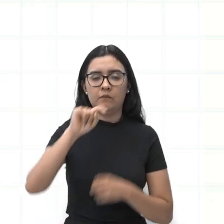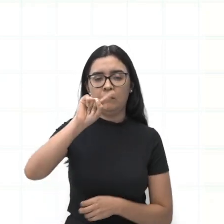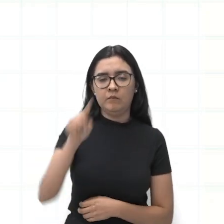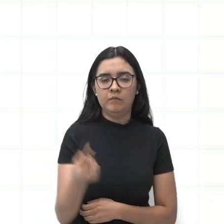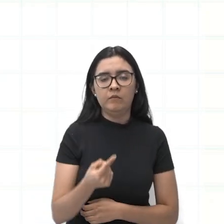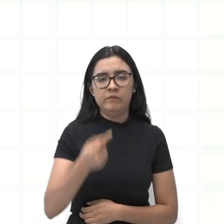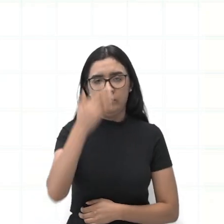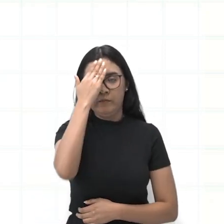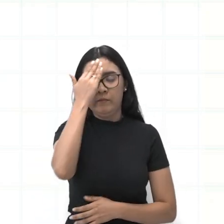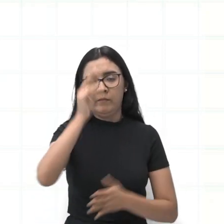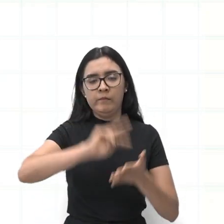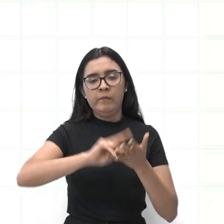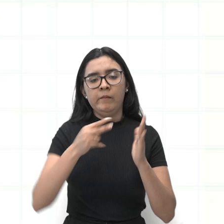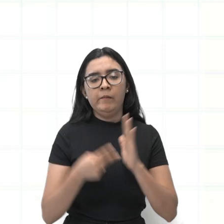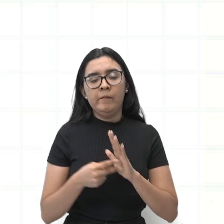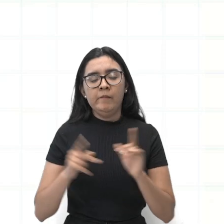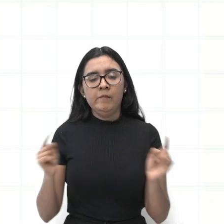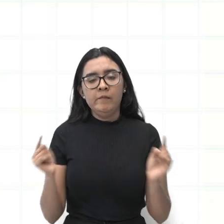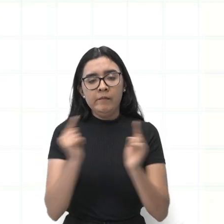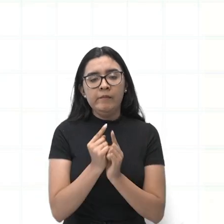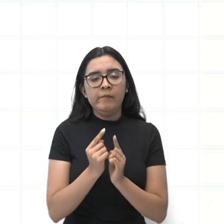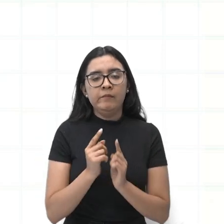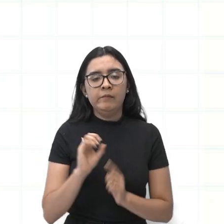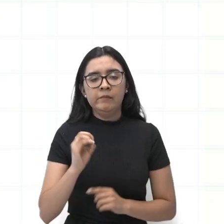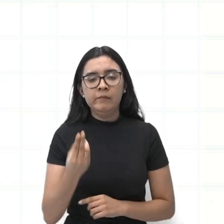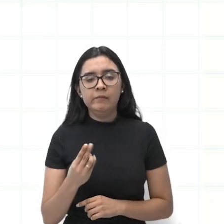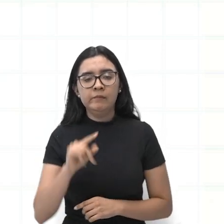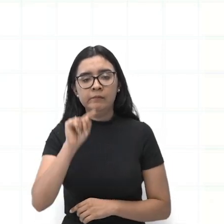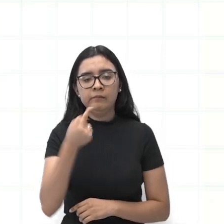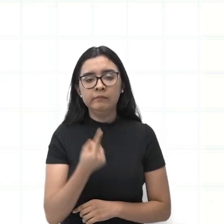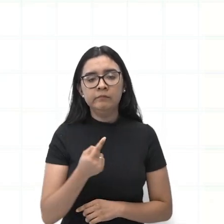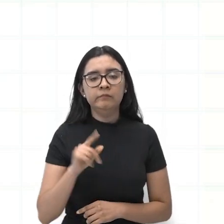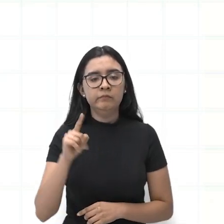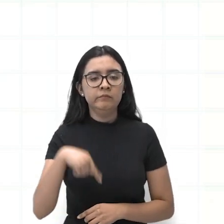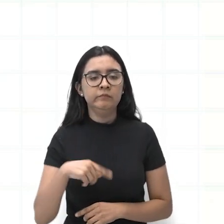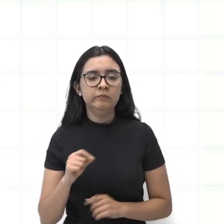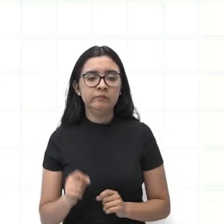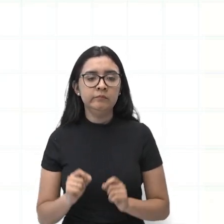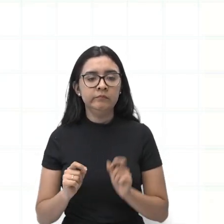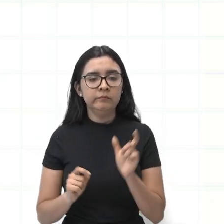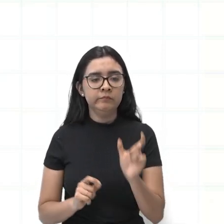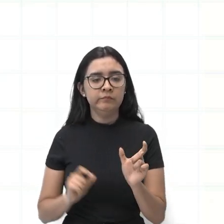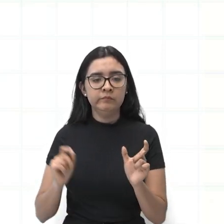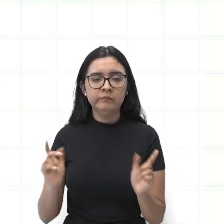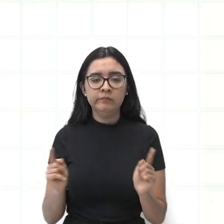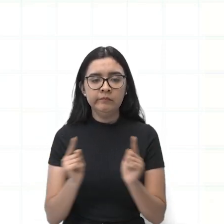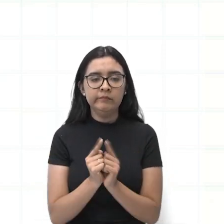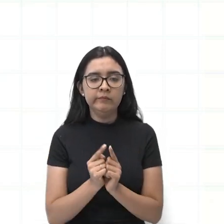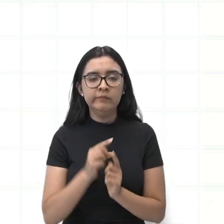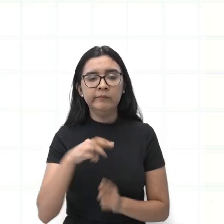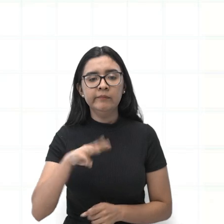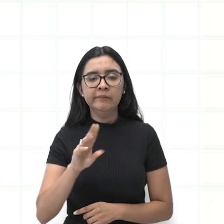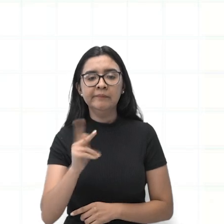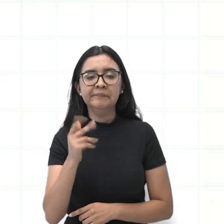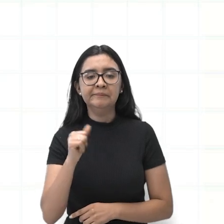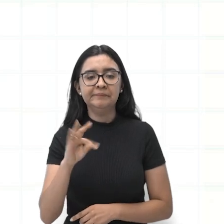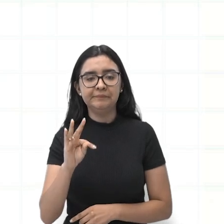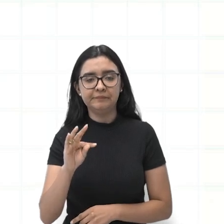aqui que a gente já sabe o que é, né? Ele indica ou abreviação ou indica após. Nesse caso aqui, ele está abreviando a